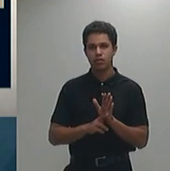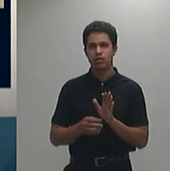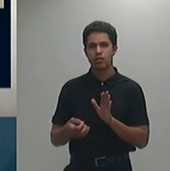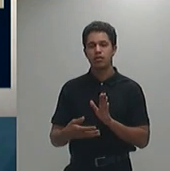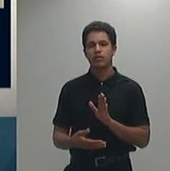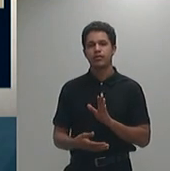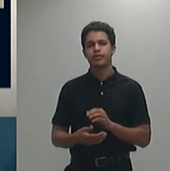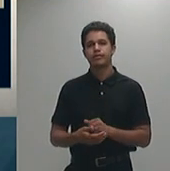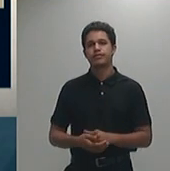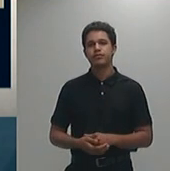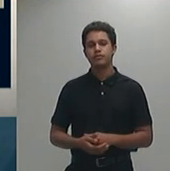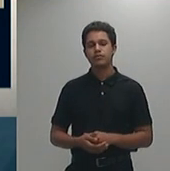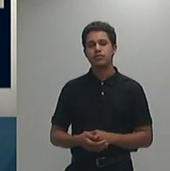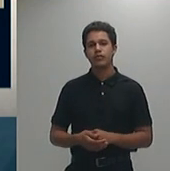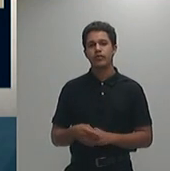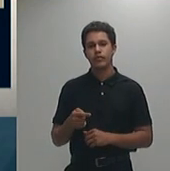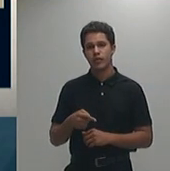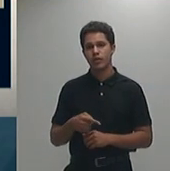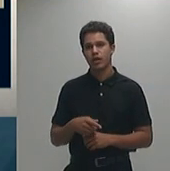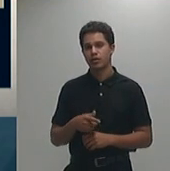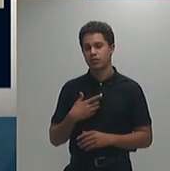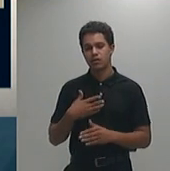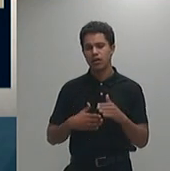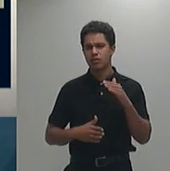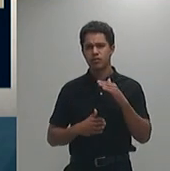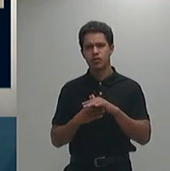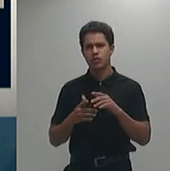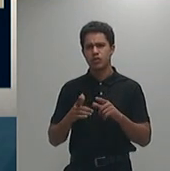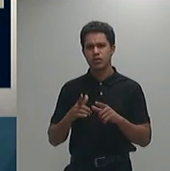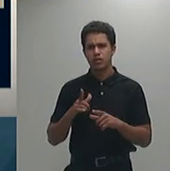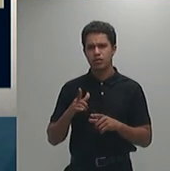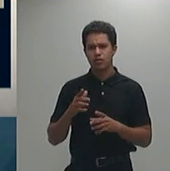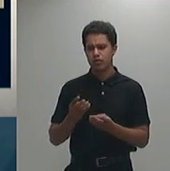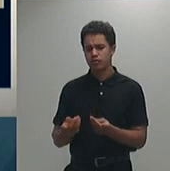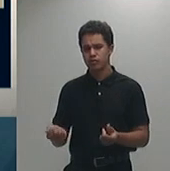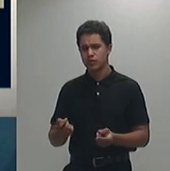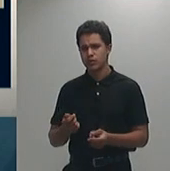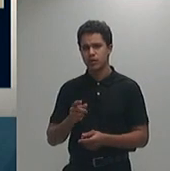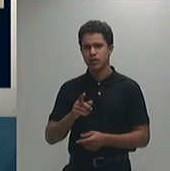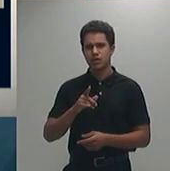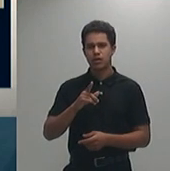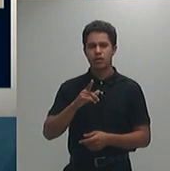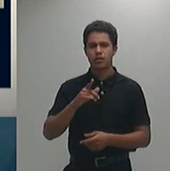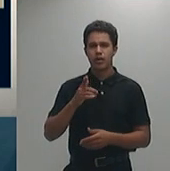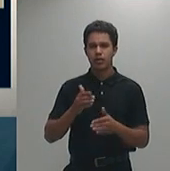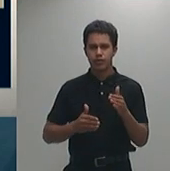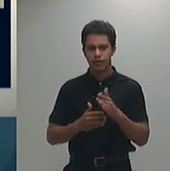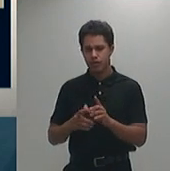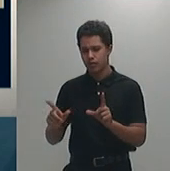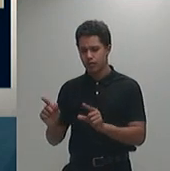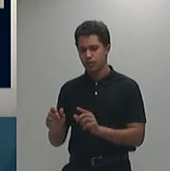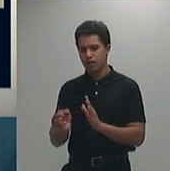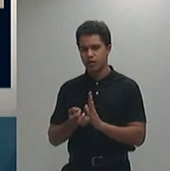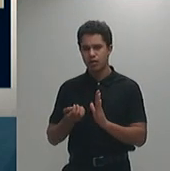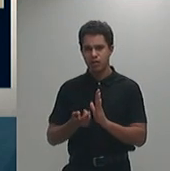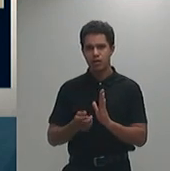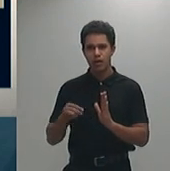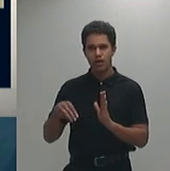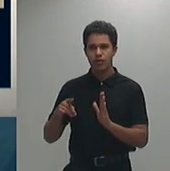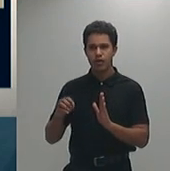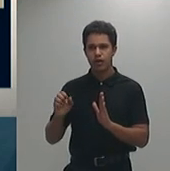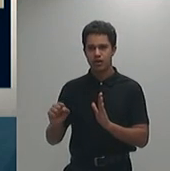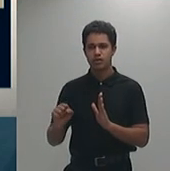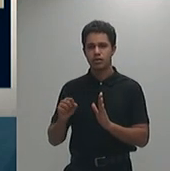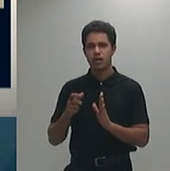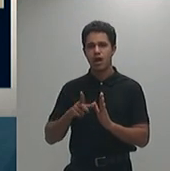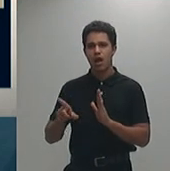E no caso dos Autos absolutamente neutralizado pela medida levada a efeito pelo acionista minoritário BNDS ali põe à disposição dos acionistas